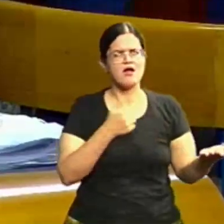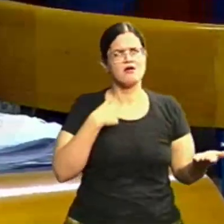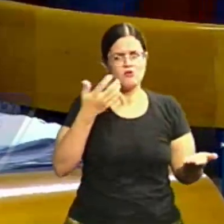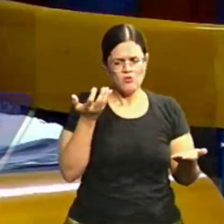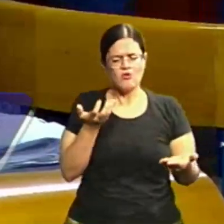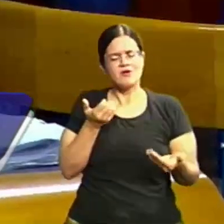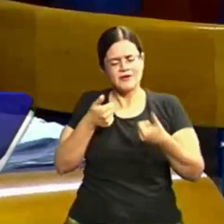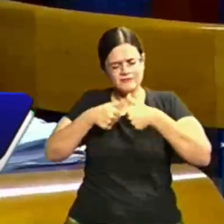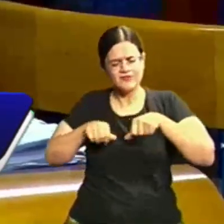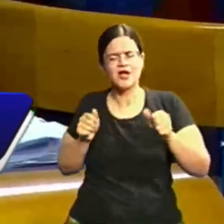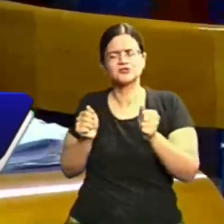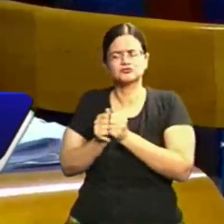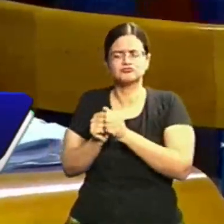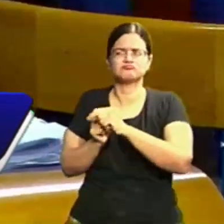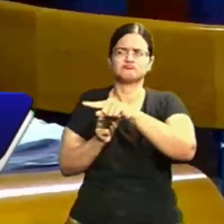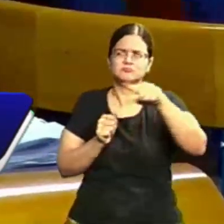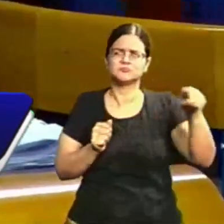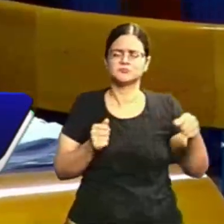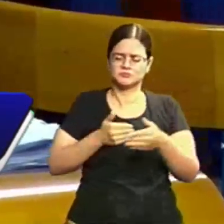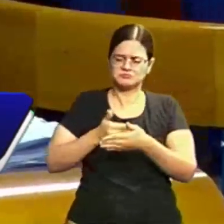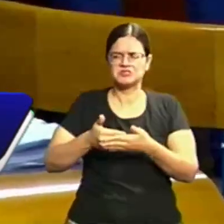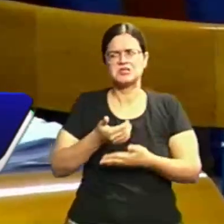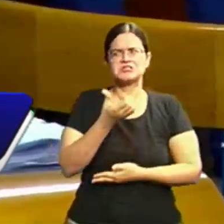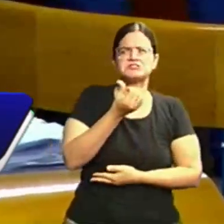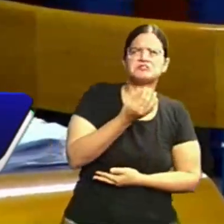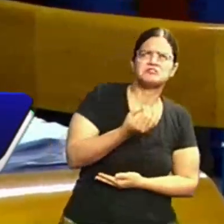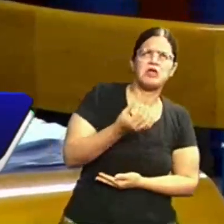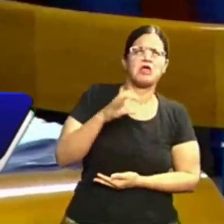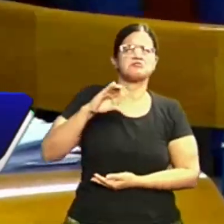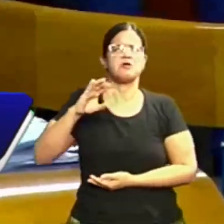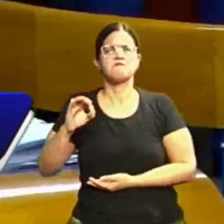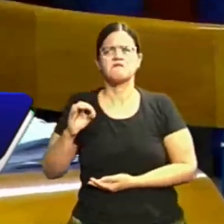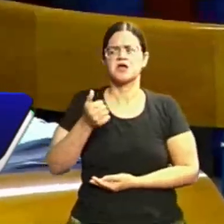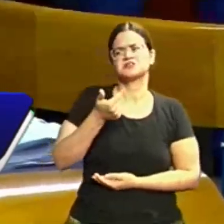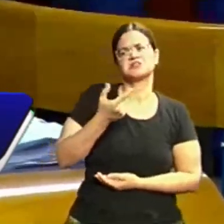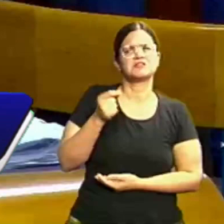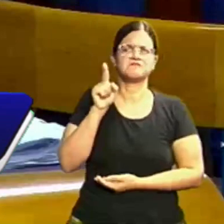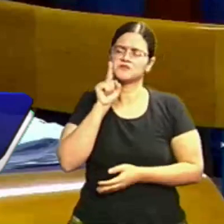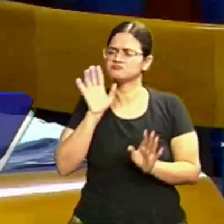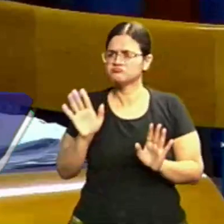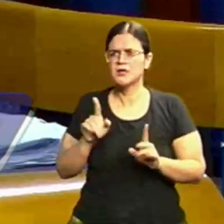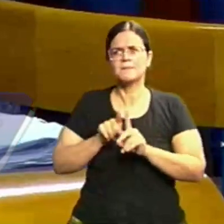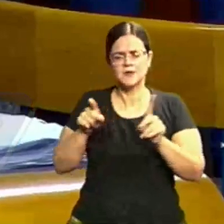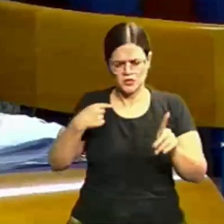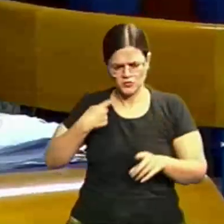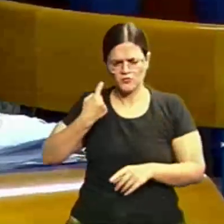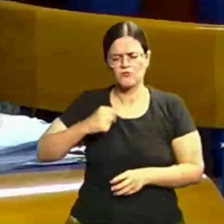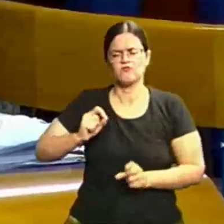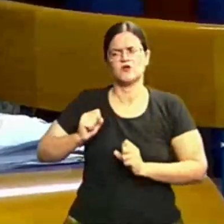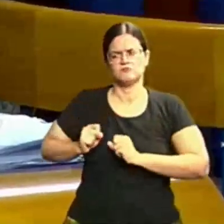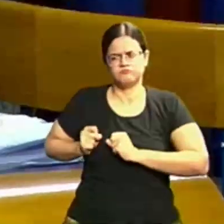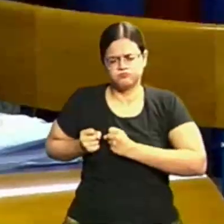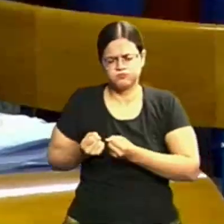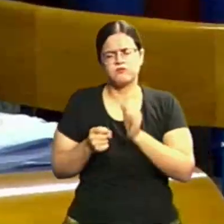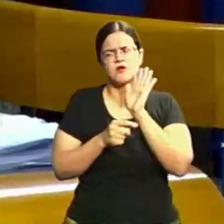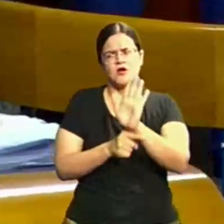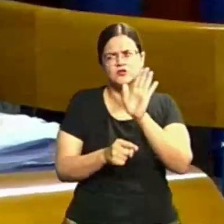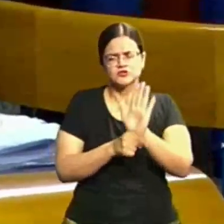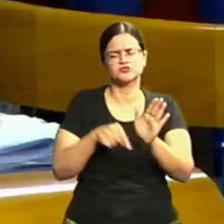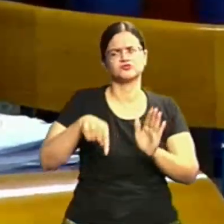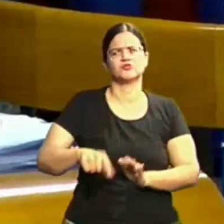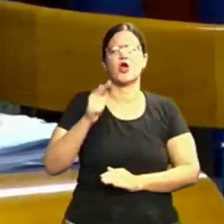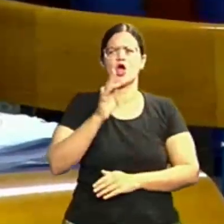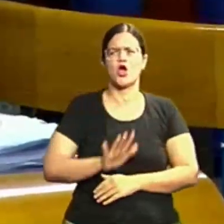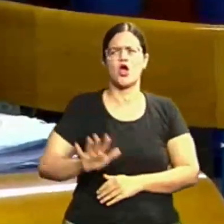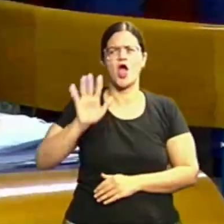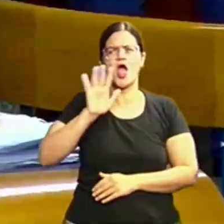quero ficar com vocês aqui, esses 60, 90, 120, mas com amor, ajudar o nosso